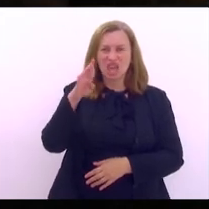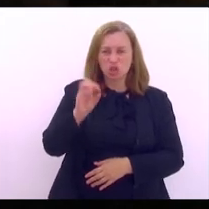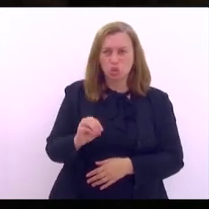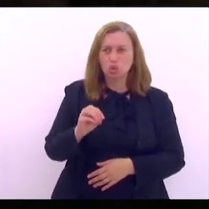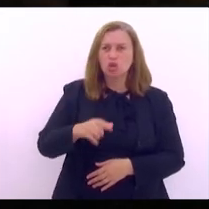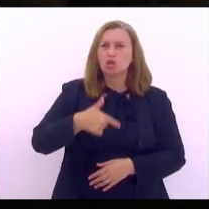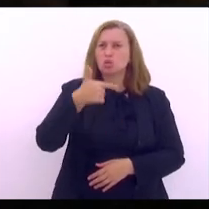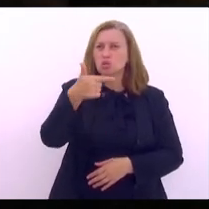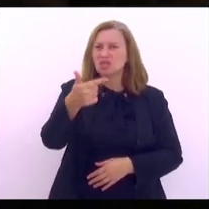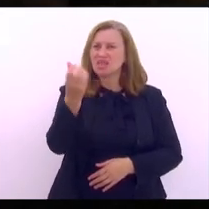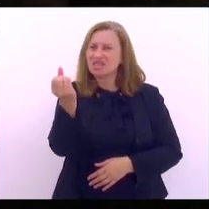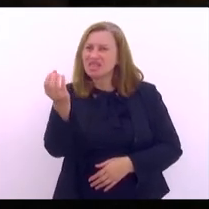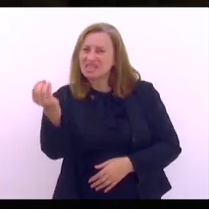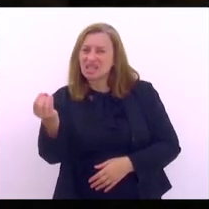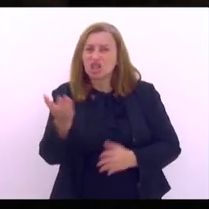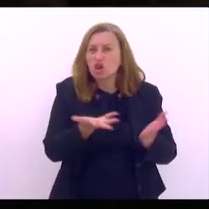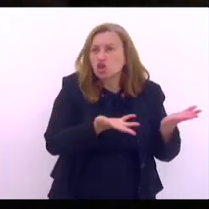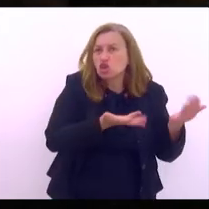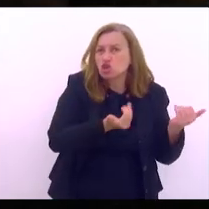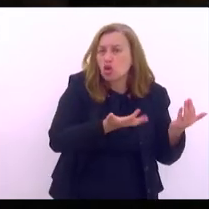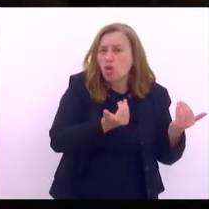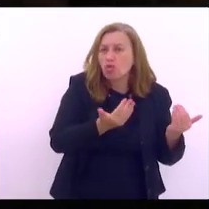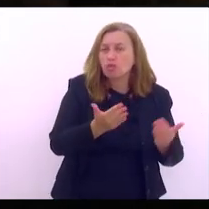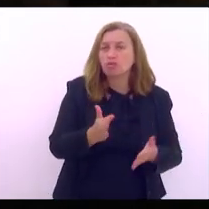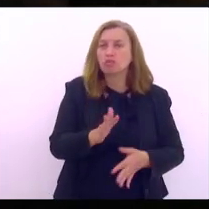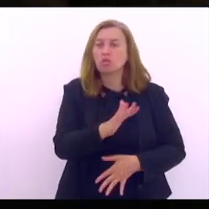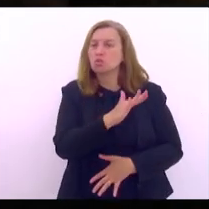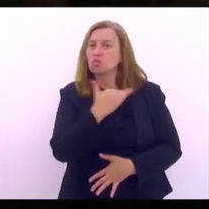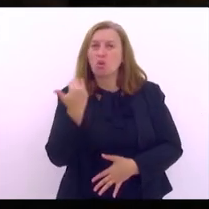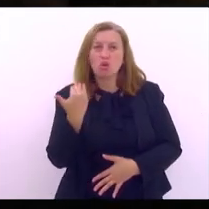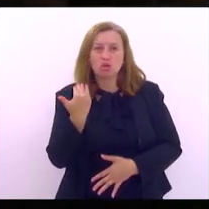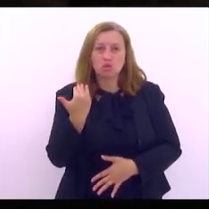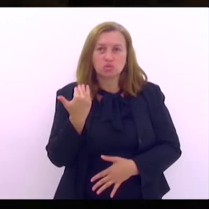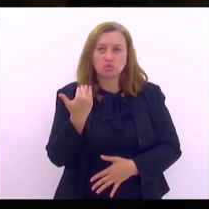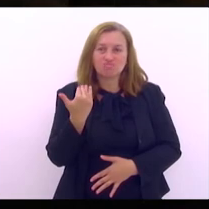260 jovens foram assassinados